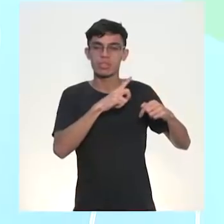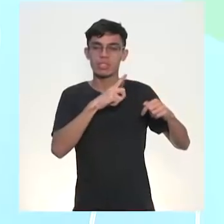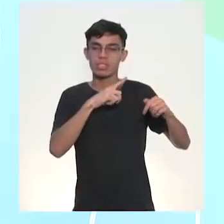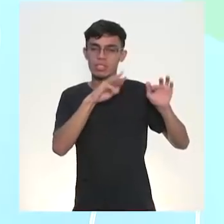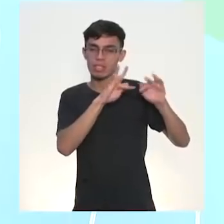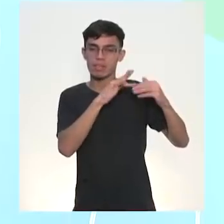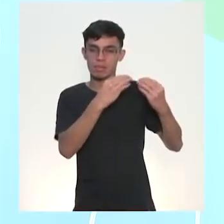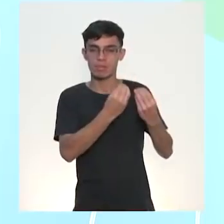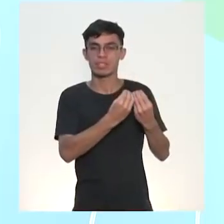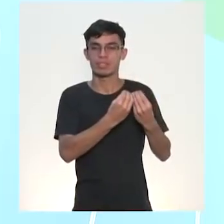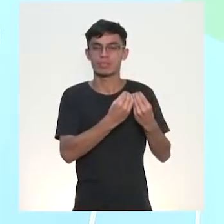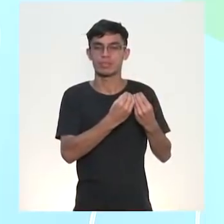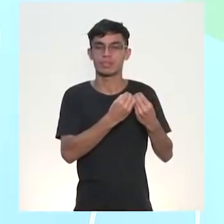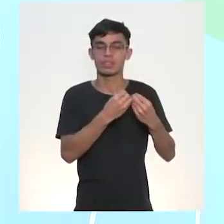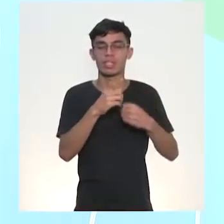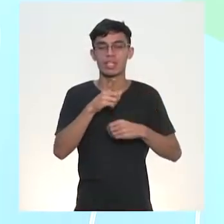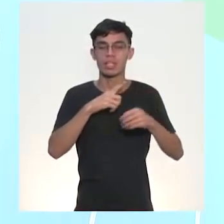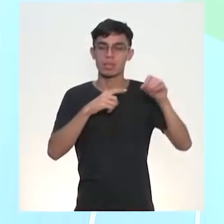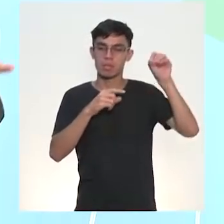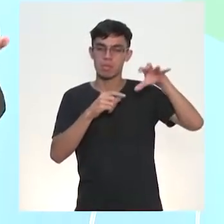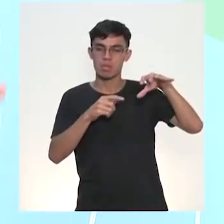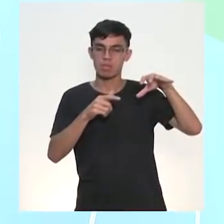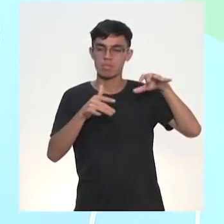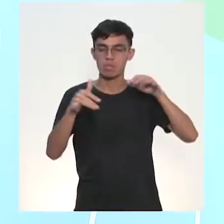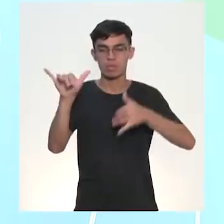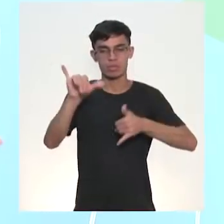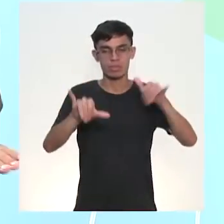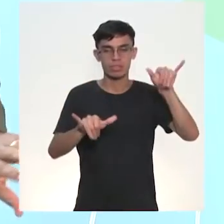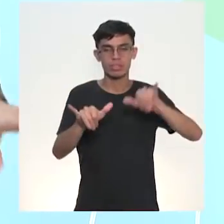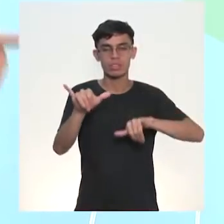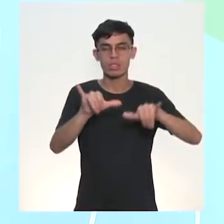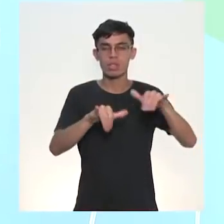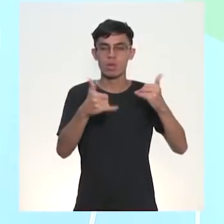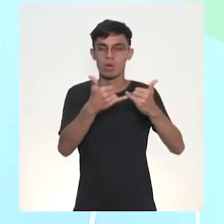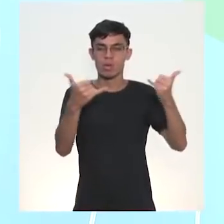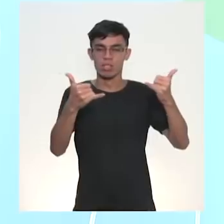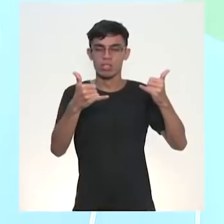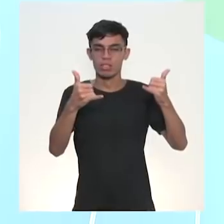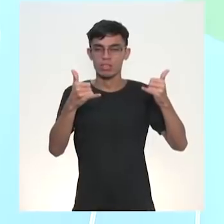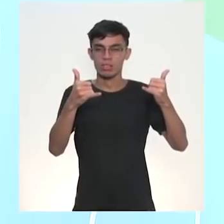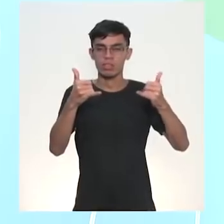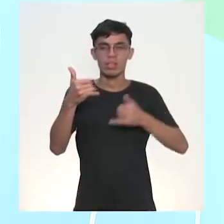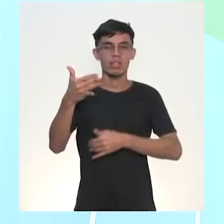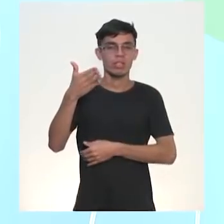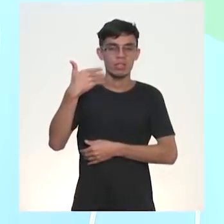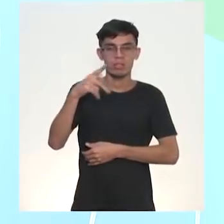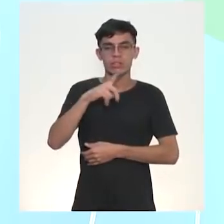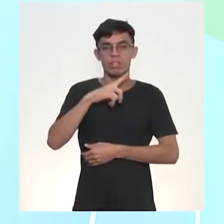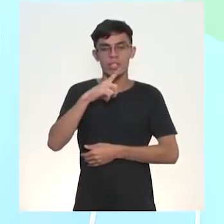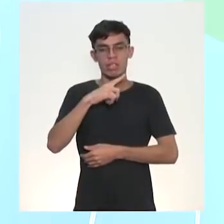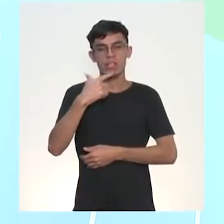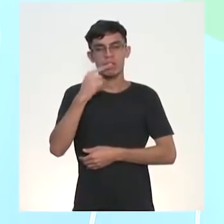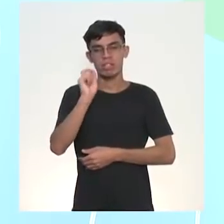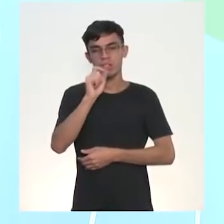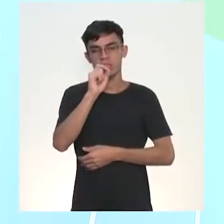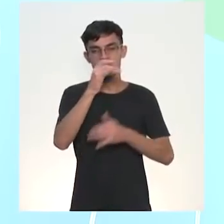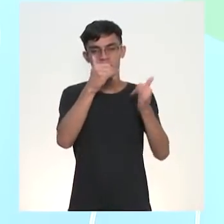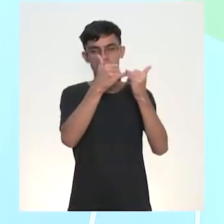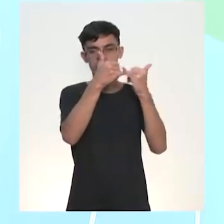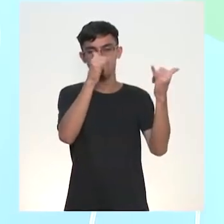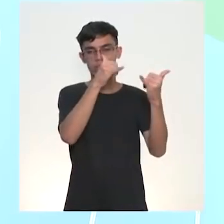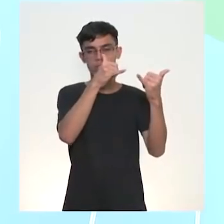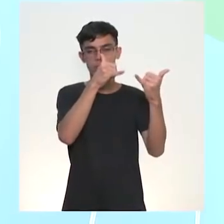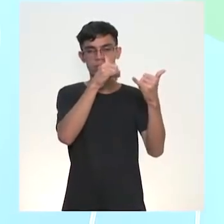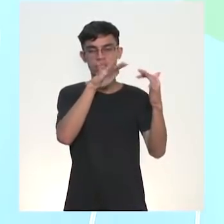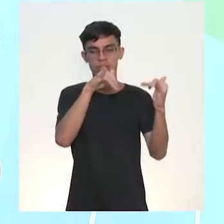E é claro, né, que principalmente em química, estudante, aqui a fonte de calor já é lá o produto final da energia elétrica, né? Mas a gente pode pensar